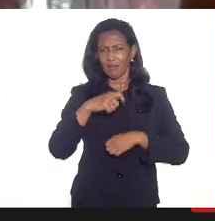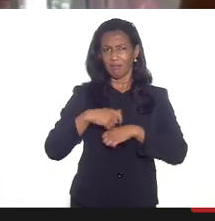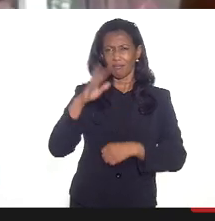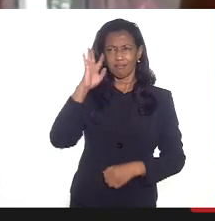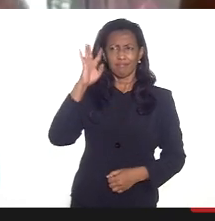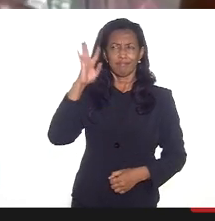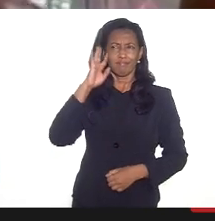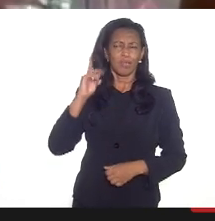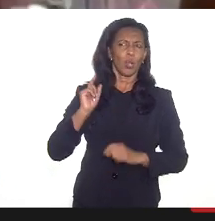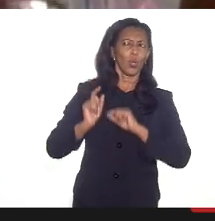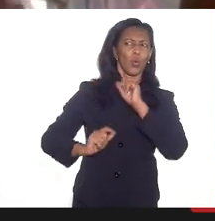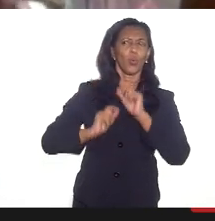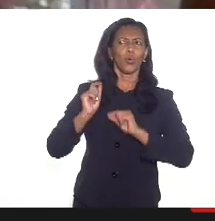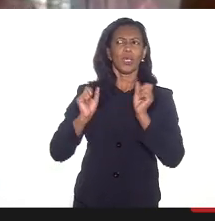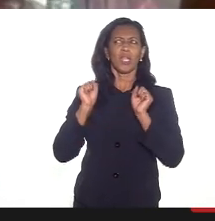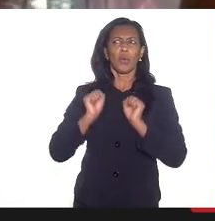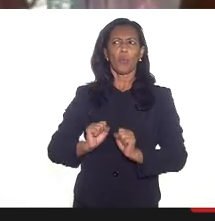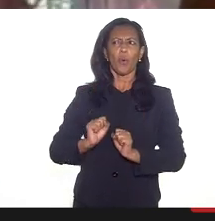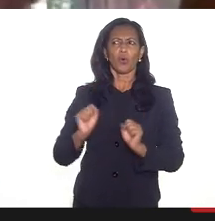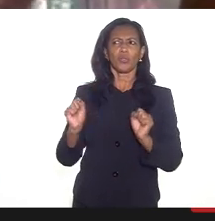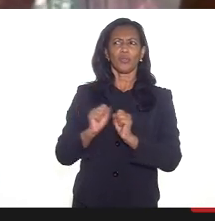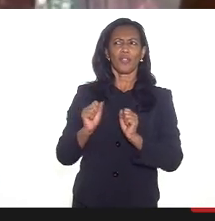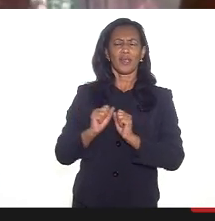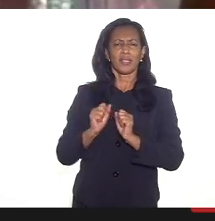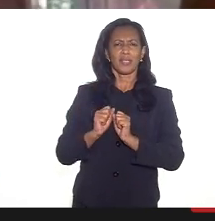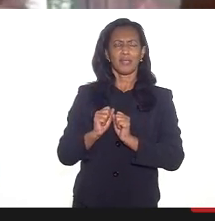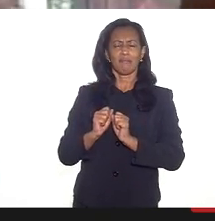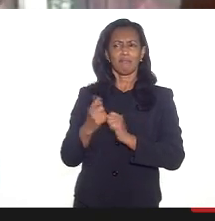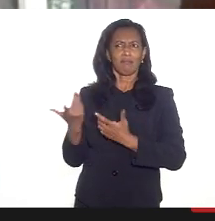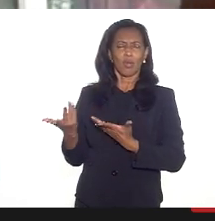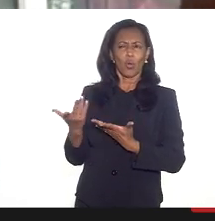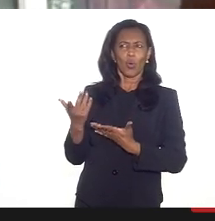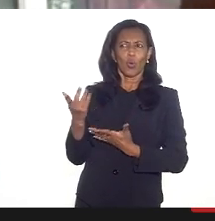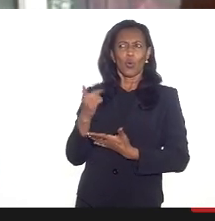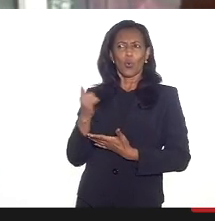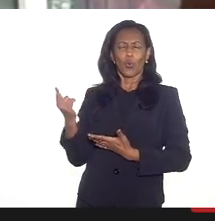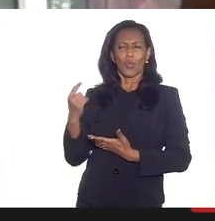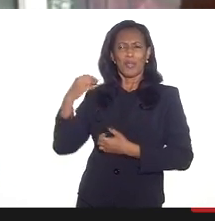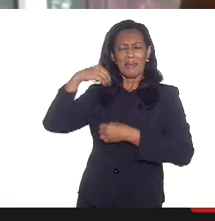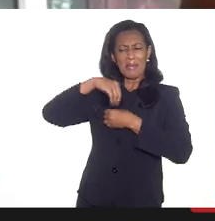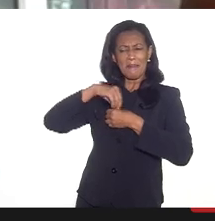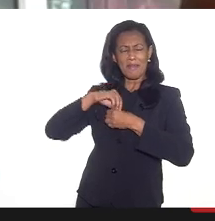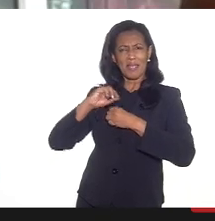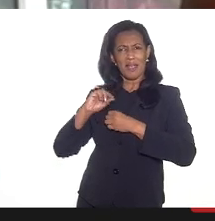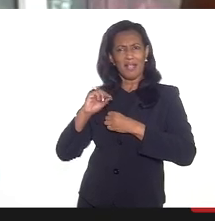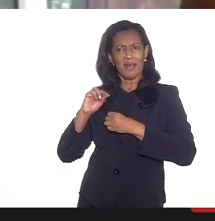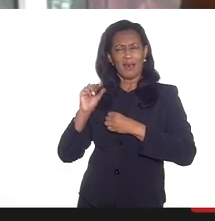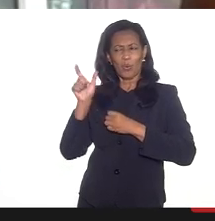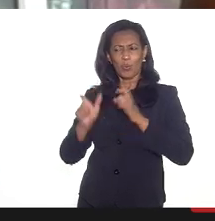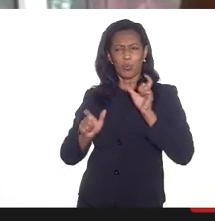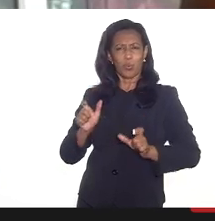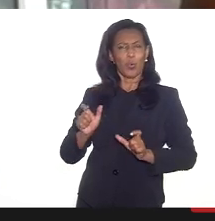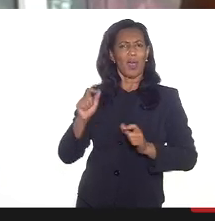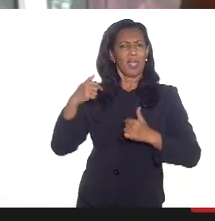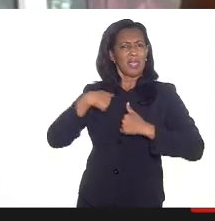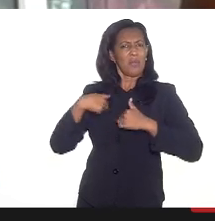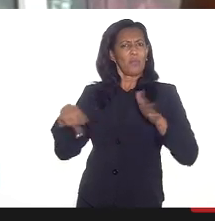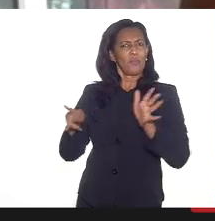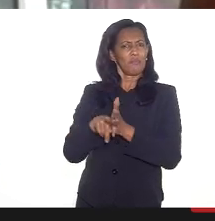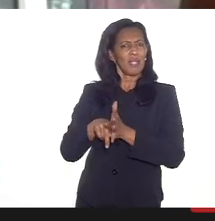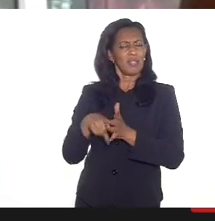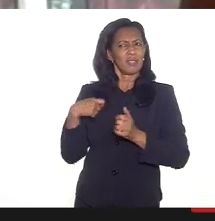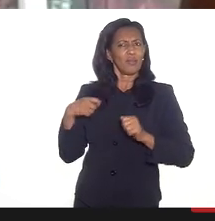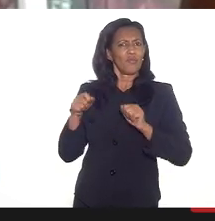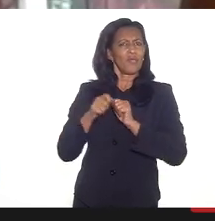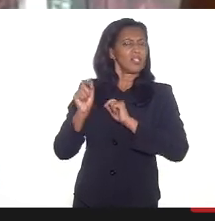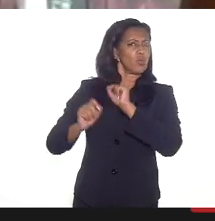o que, que eu poderia fazer com a perspectiva de gênero dentro da minha instituição, a qual eu pertenço. Porque